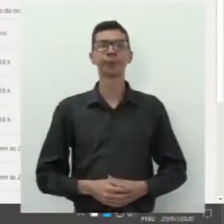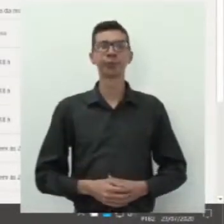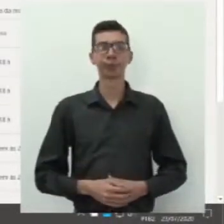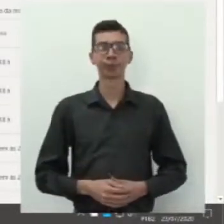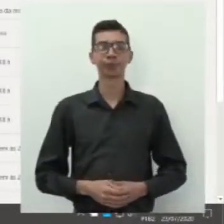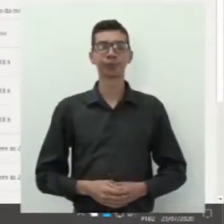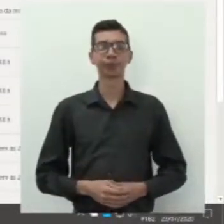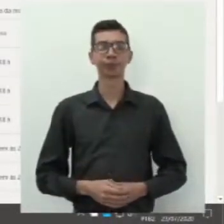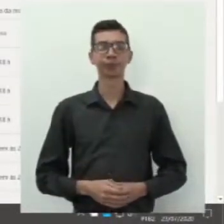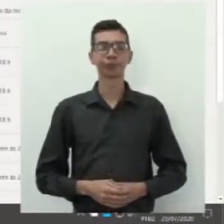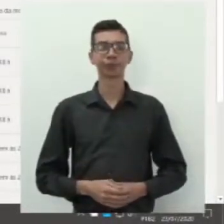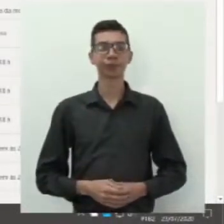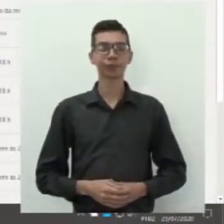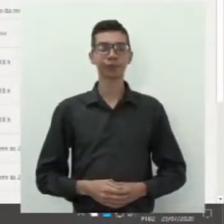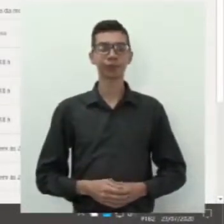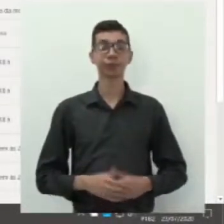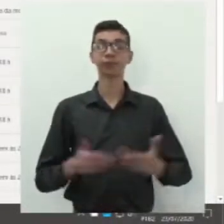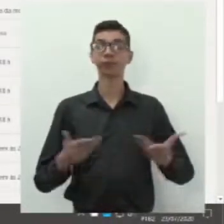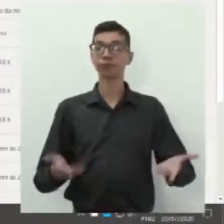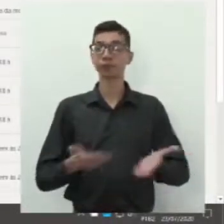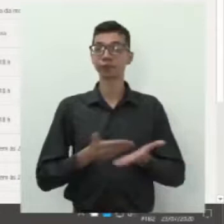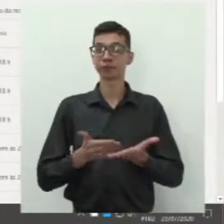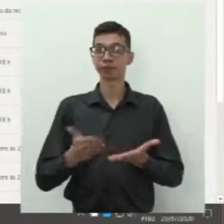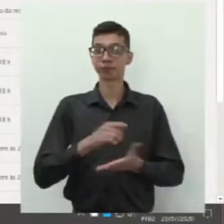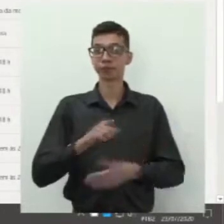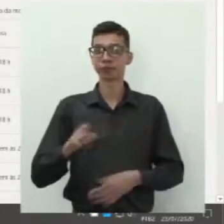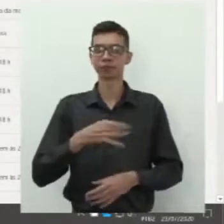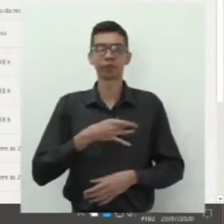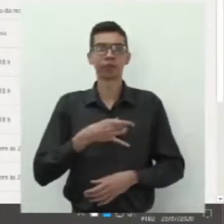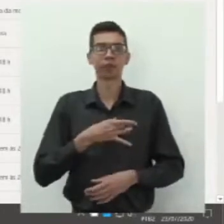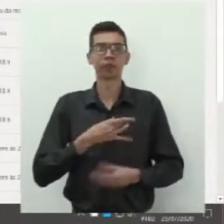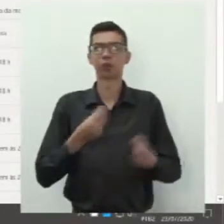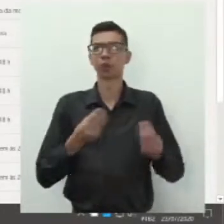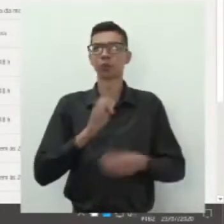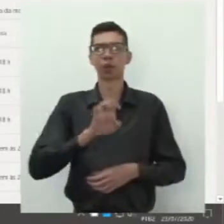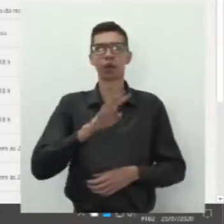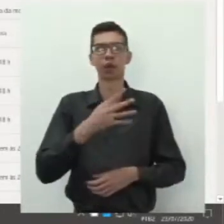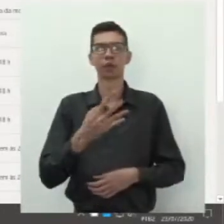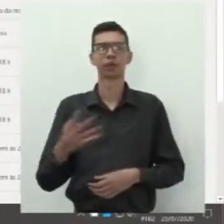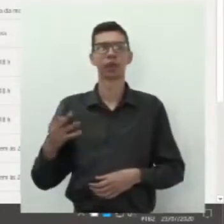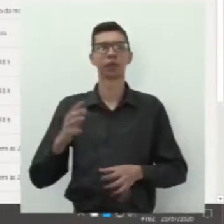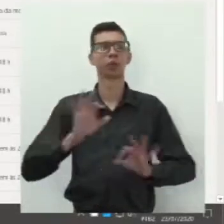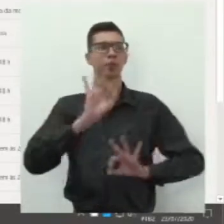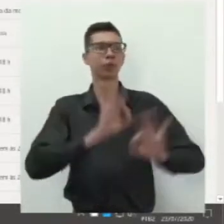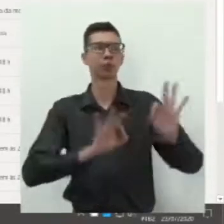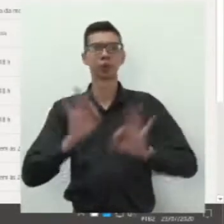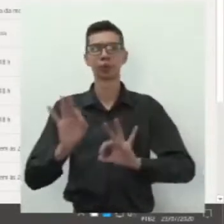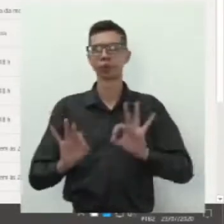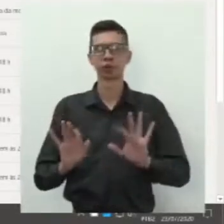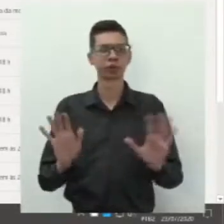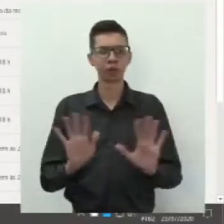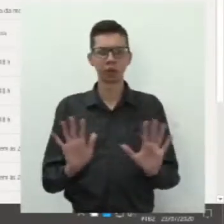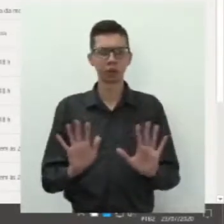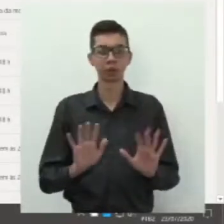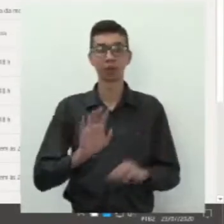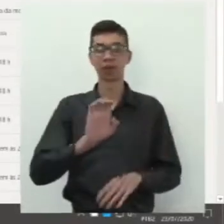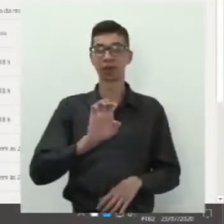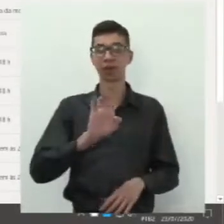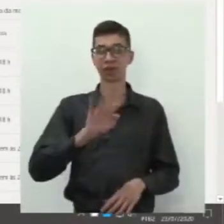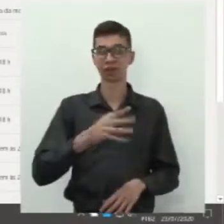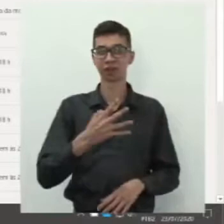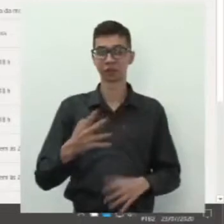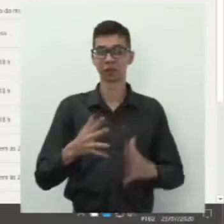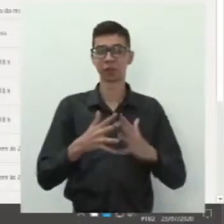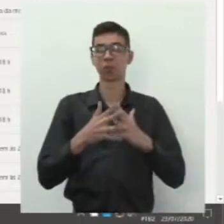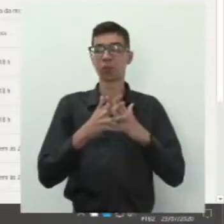tarde, é a gente perder esse medo de ter contato com o Excel, né? O Excel ele é uma ferramenta complexa, mas ele não é uma